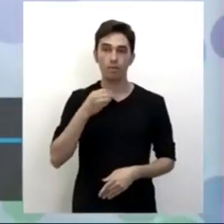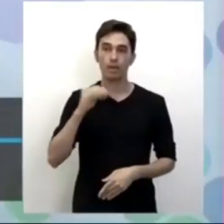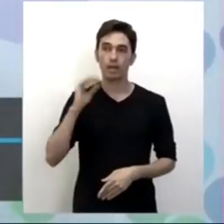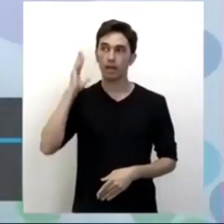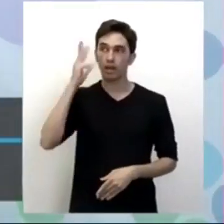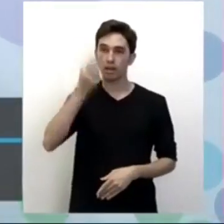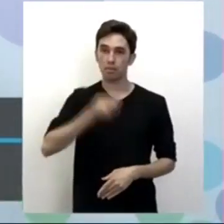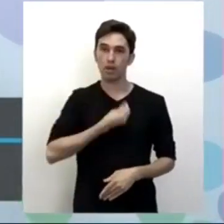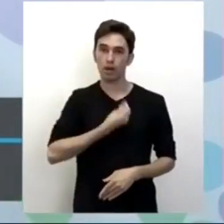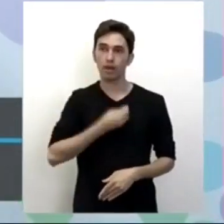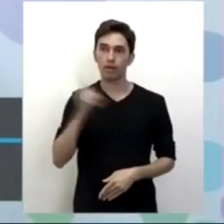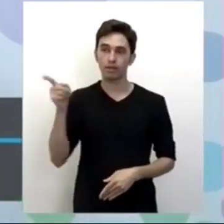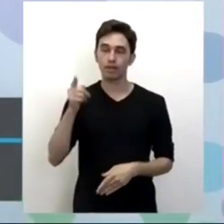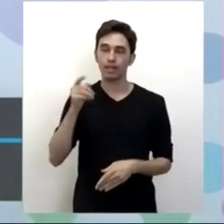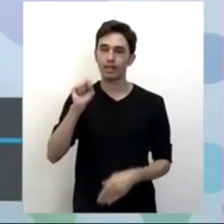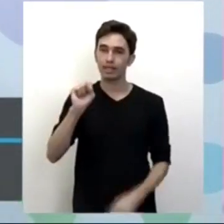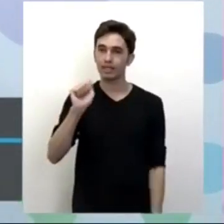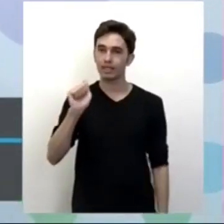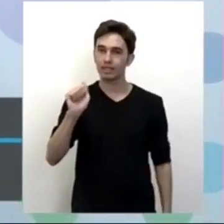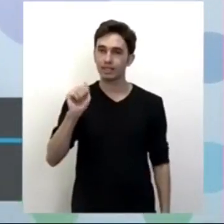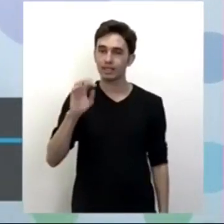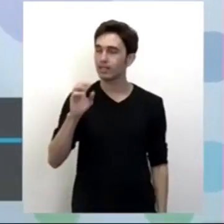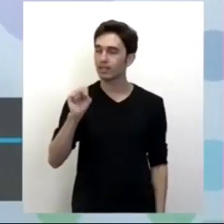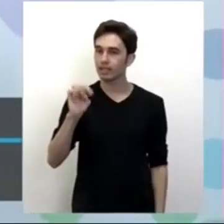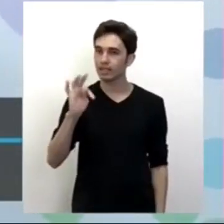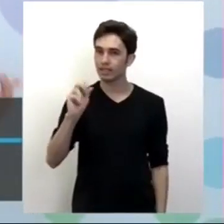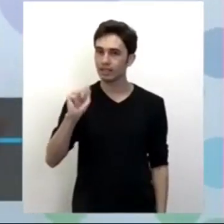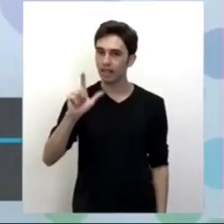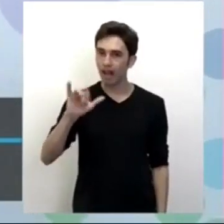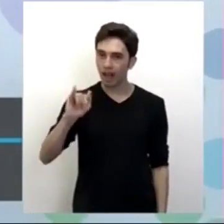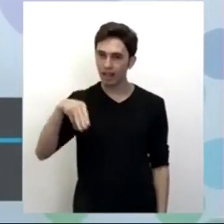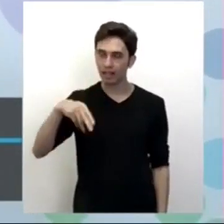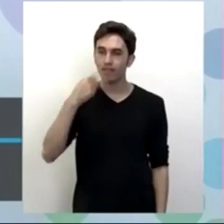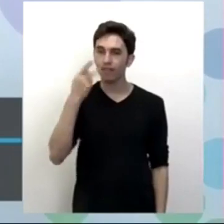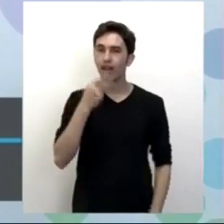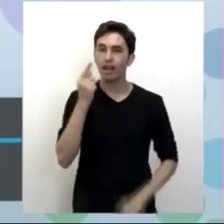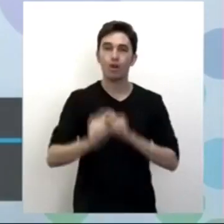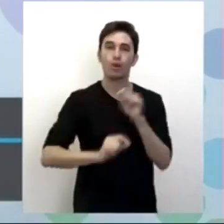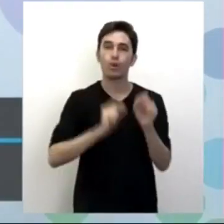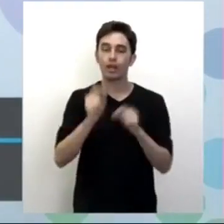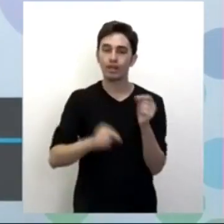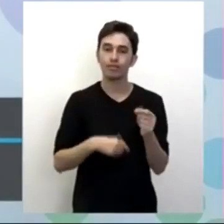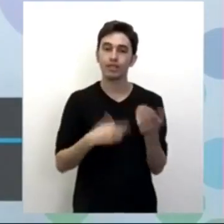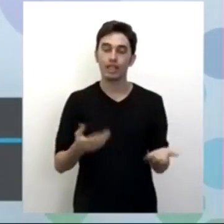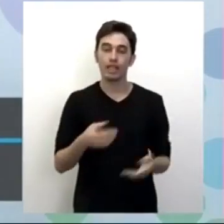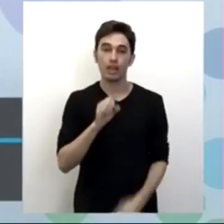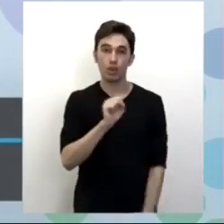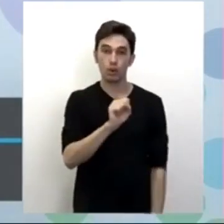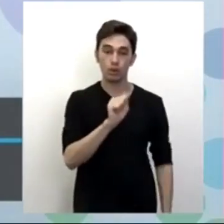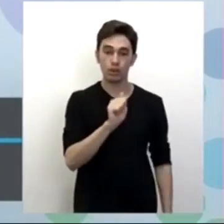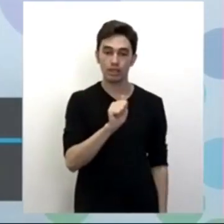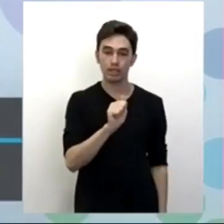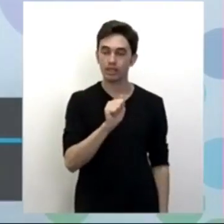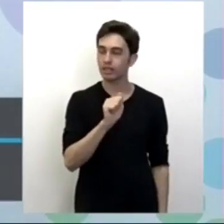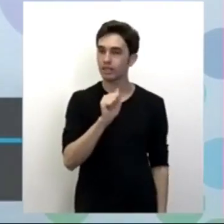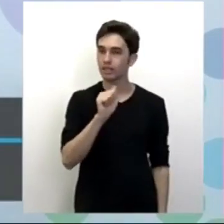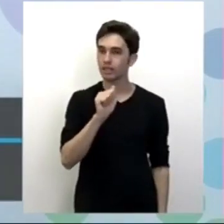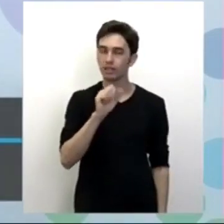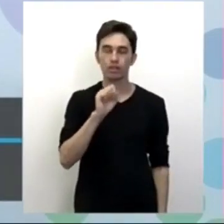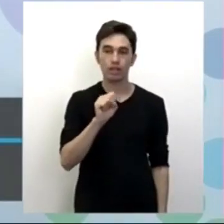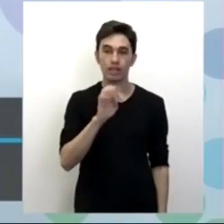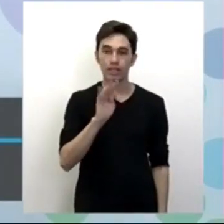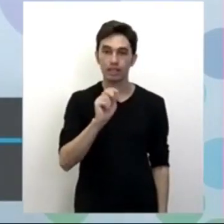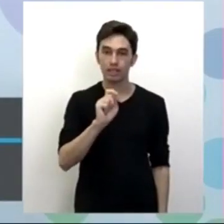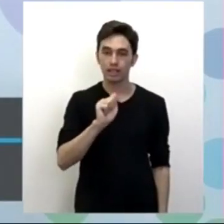Montefiore, quando ele diz: o stalinismo subverteu as noções de solidariedade que vem juntas com o conceito